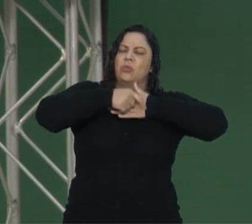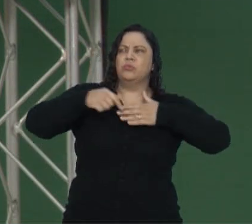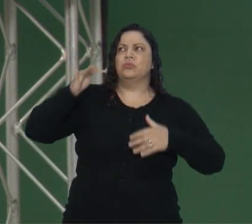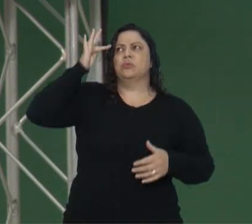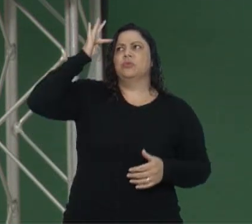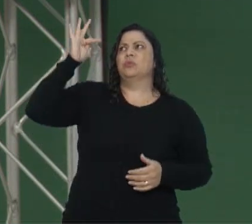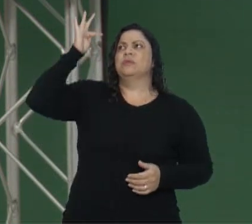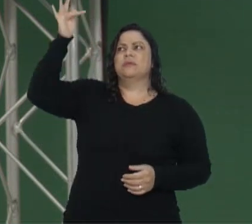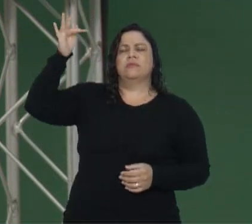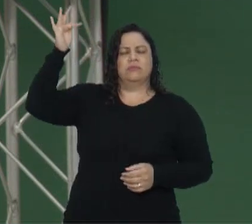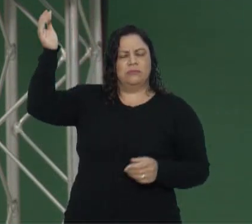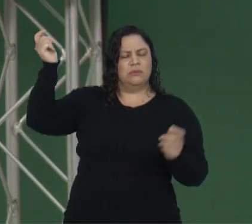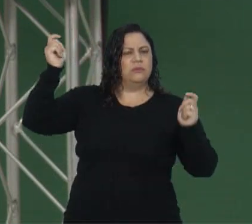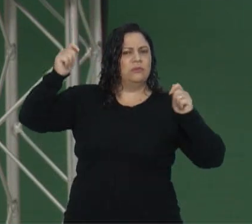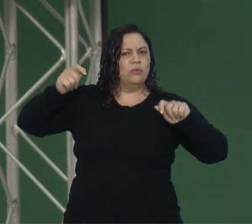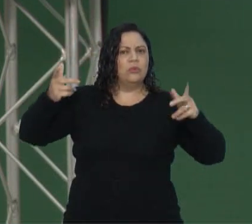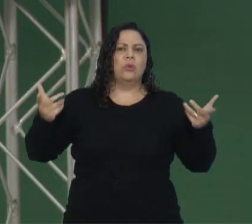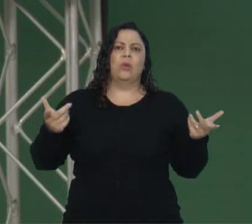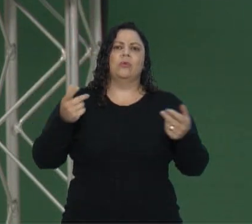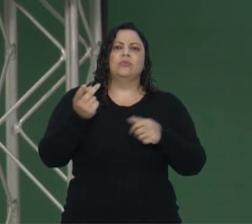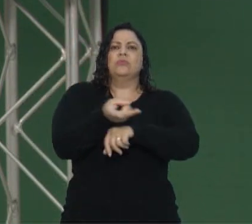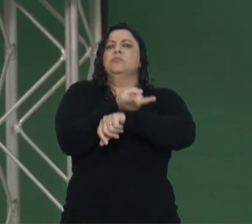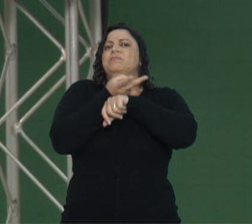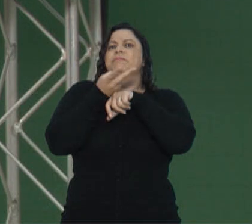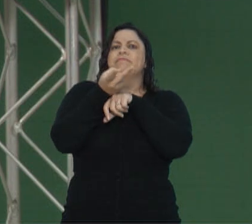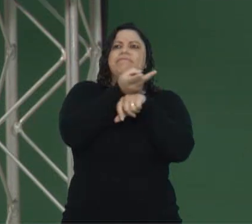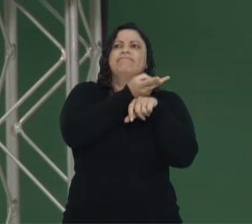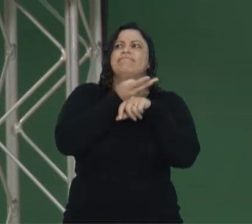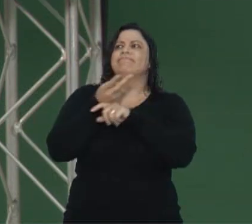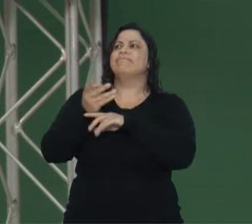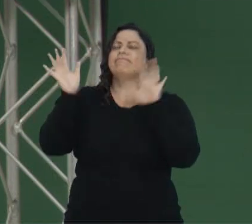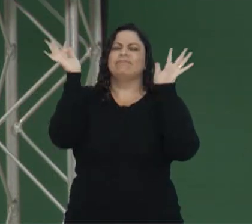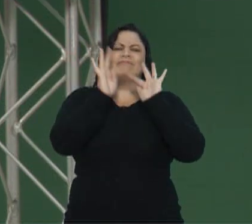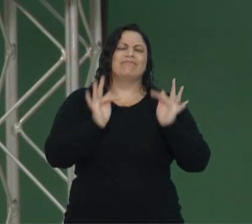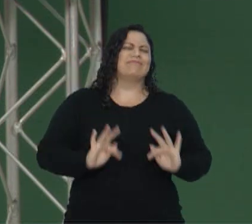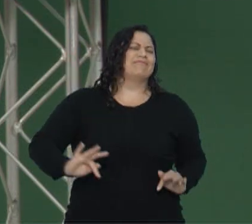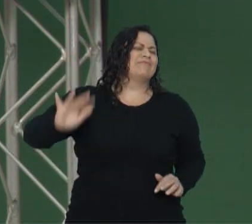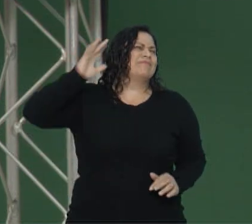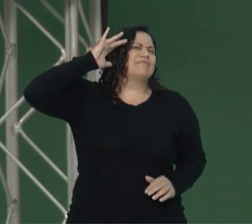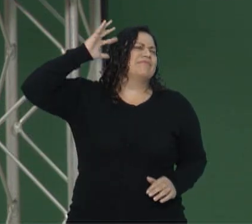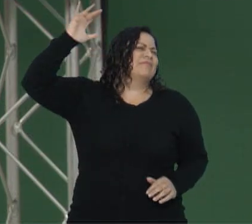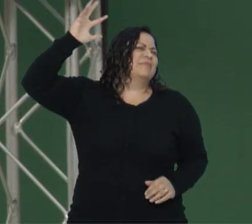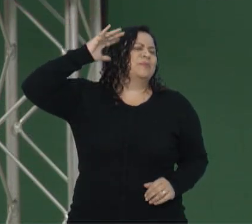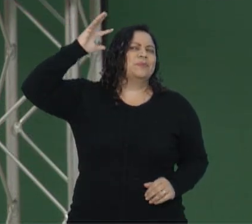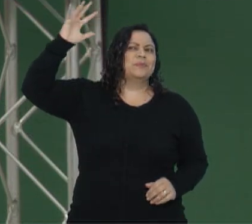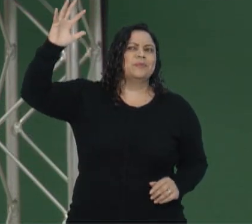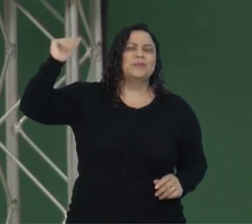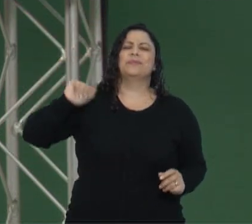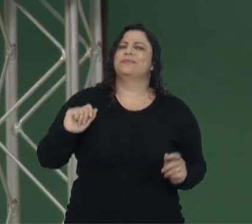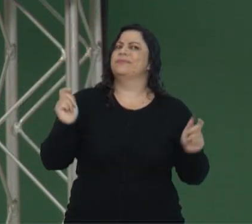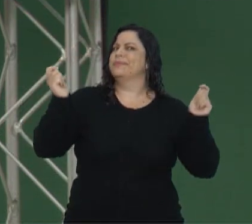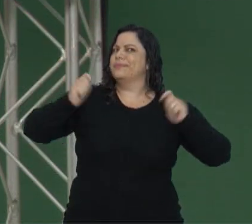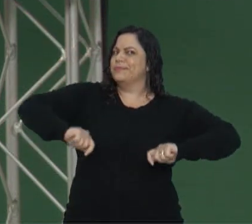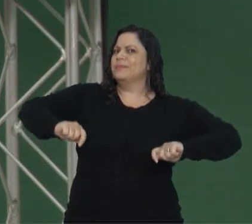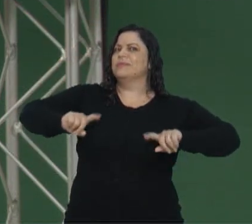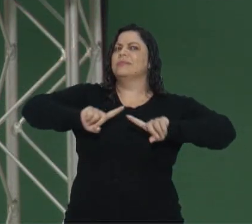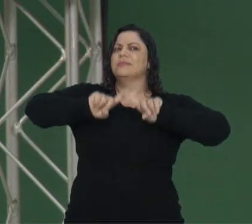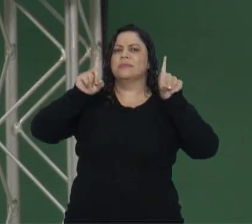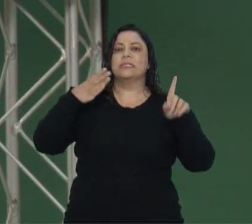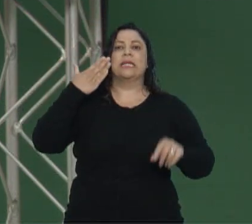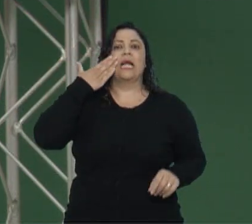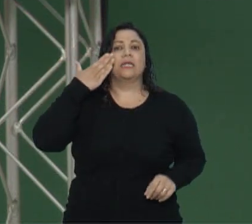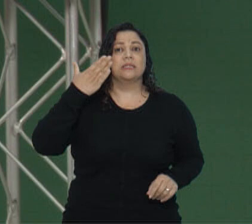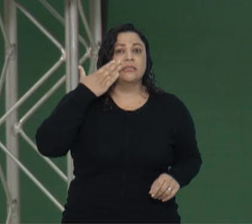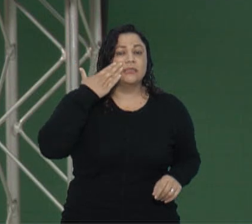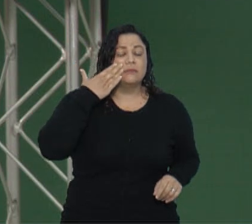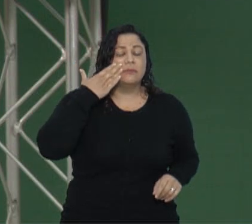busca da felicidade ela é um pouco ilusória, né? No entanto, a gente sabe que,